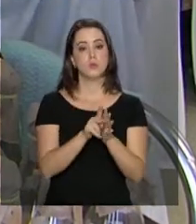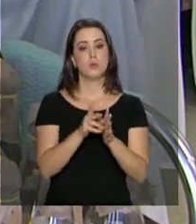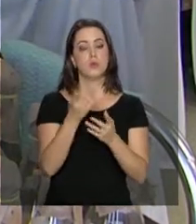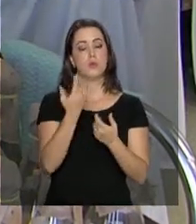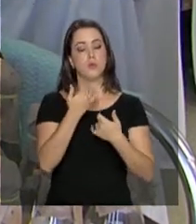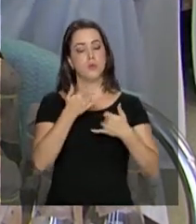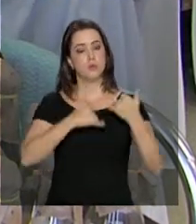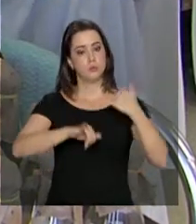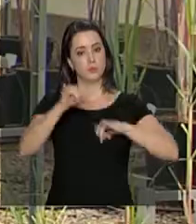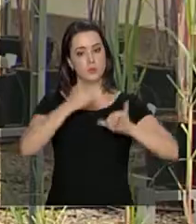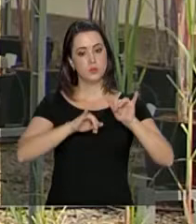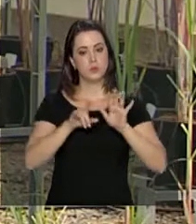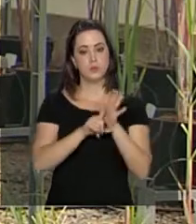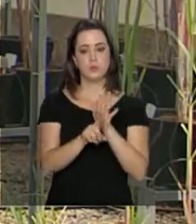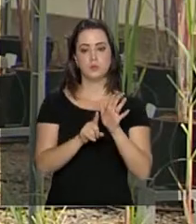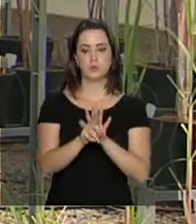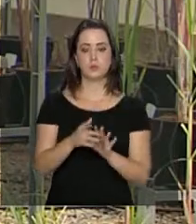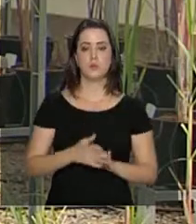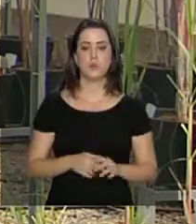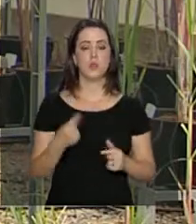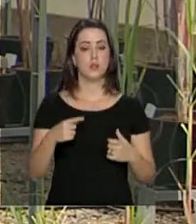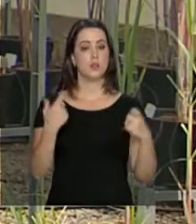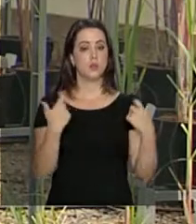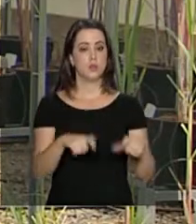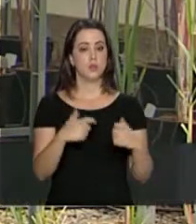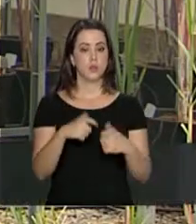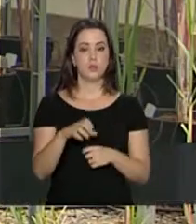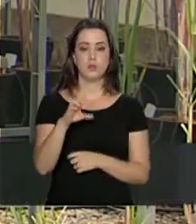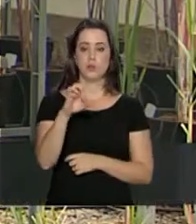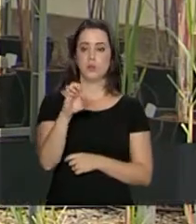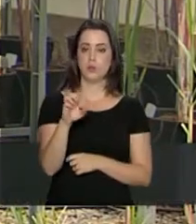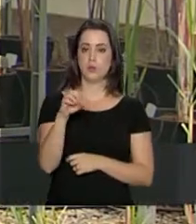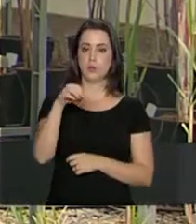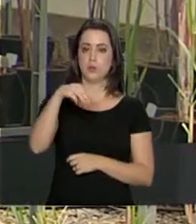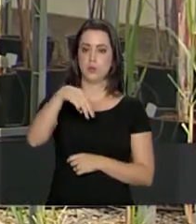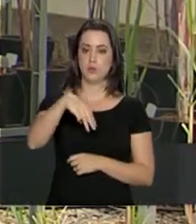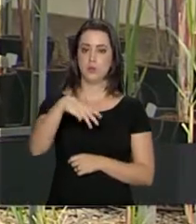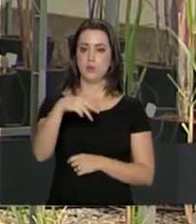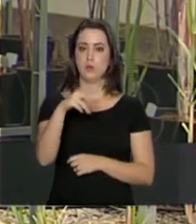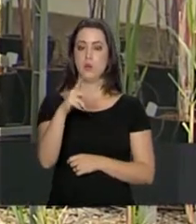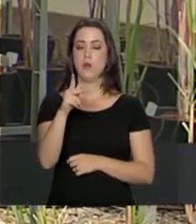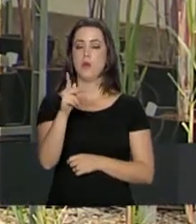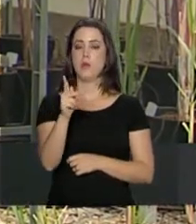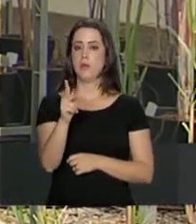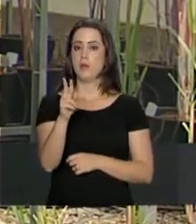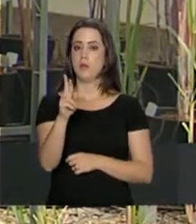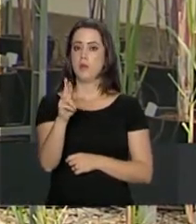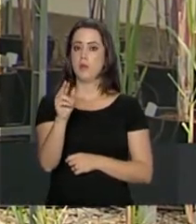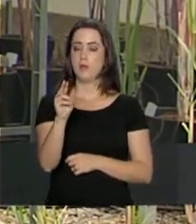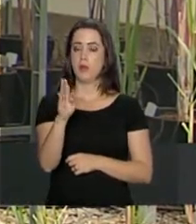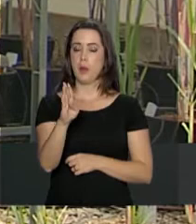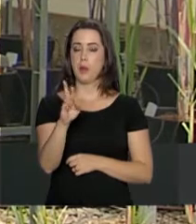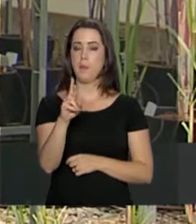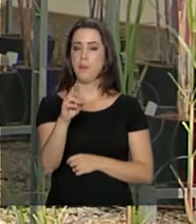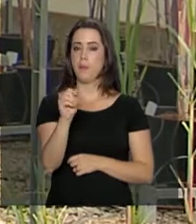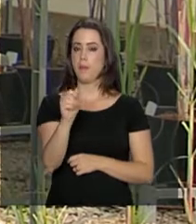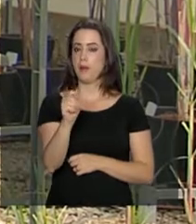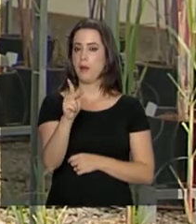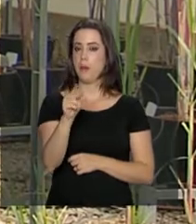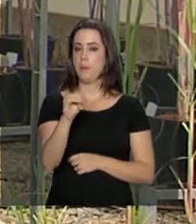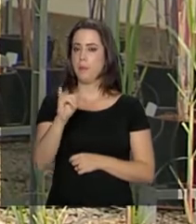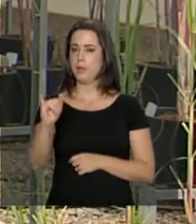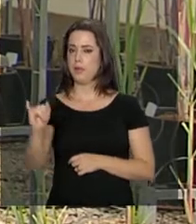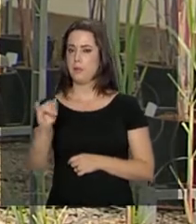profissional de pesquisa. Aqui na unidade de pesquisa da Embrapi, localizada na Embrapa Agroenergia, nós temos a